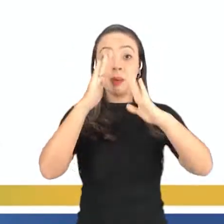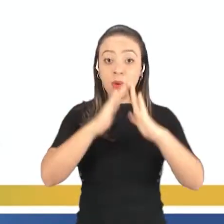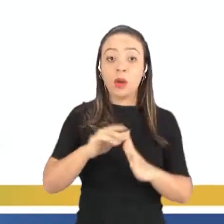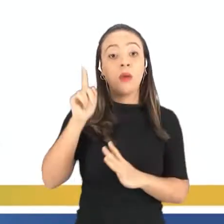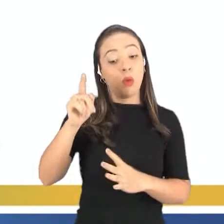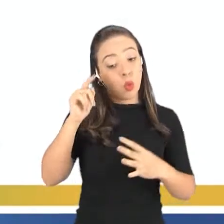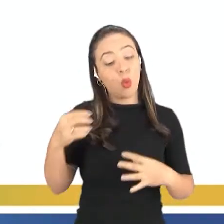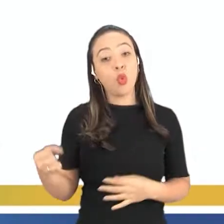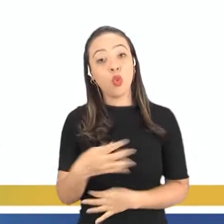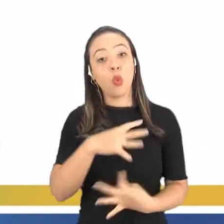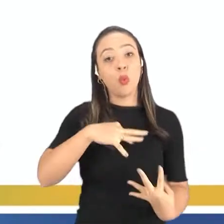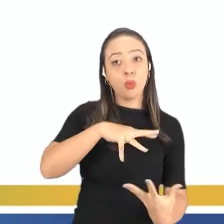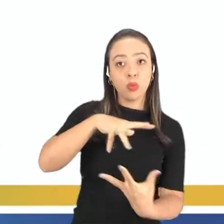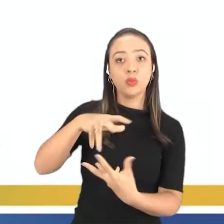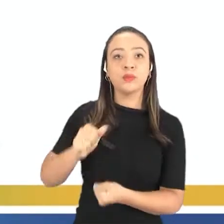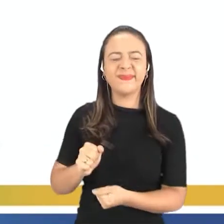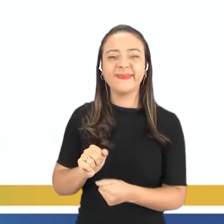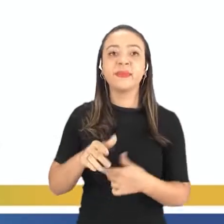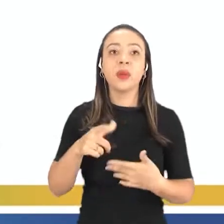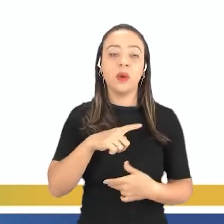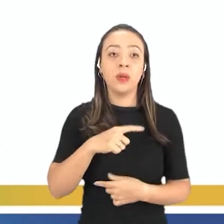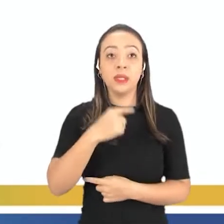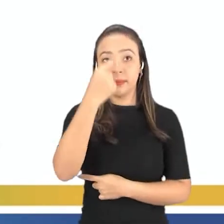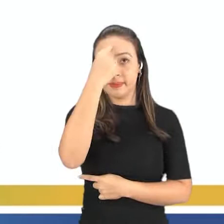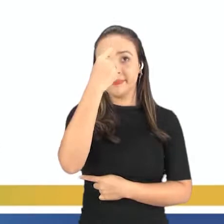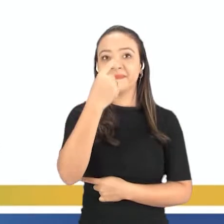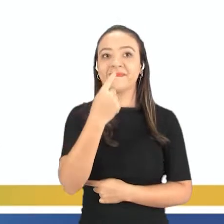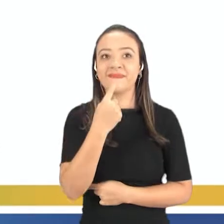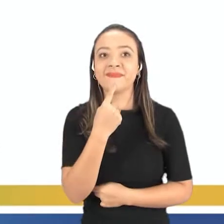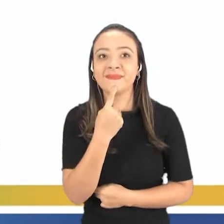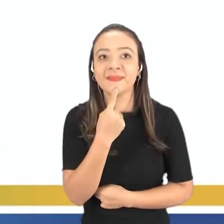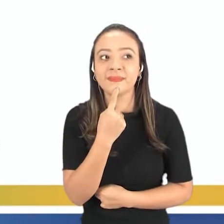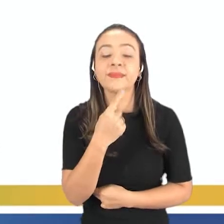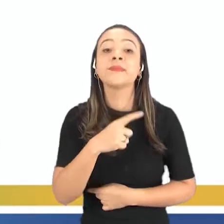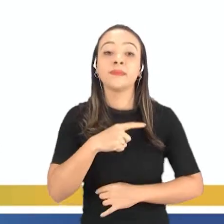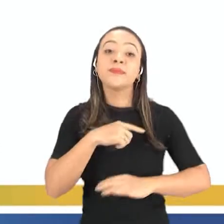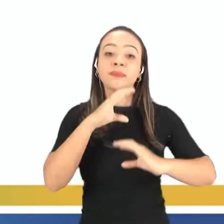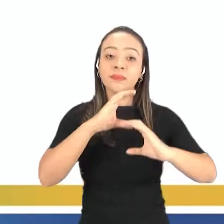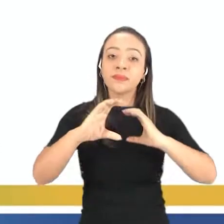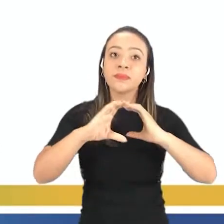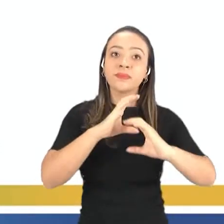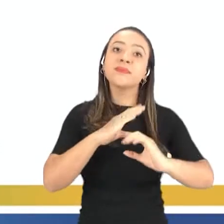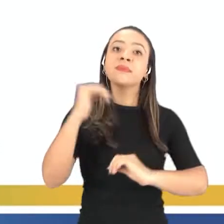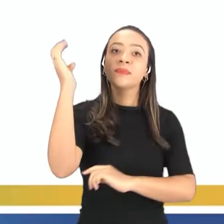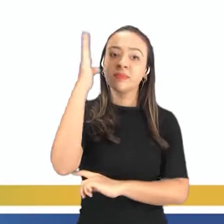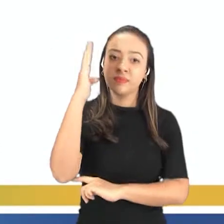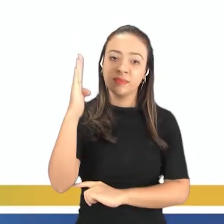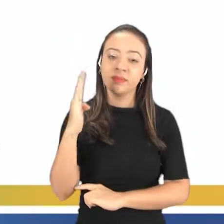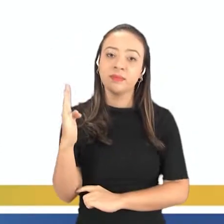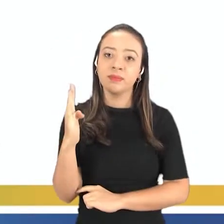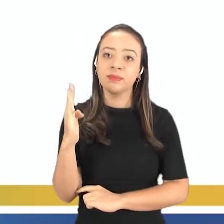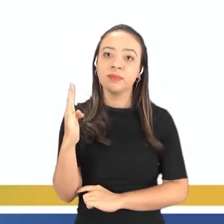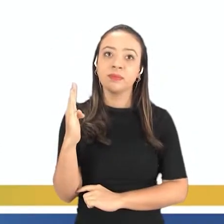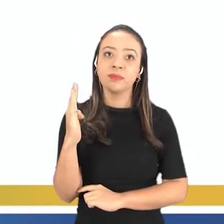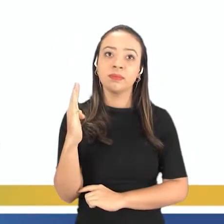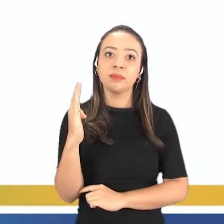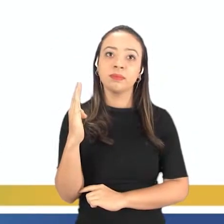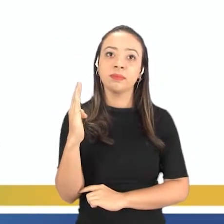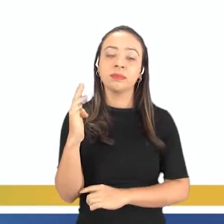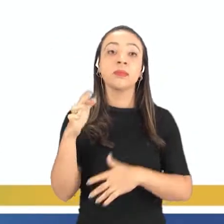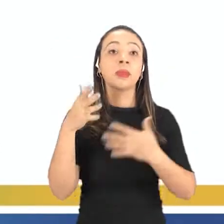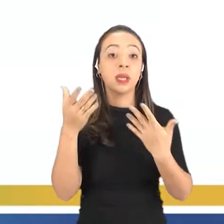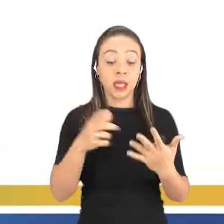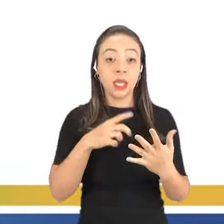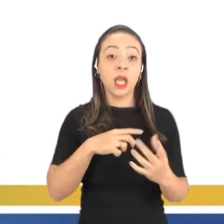Mundo. Então nós temos aí essa figura, essa imagem, né? A música brasileira formada por